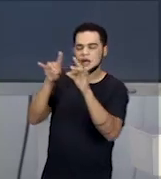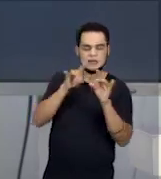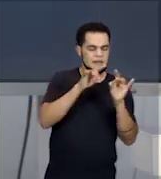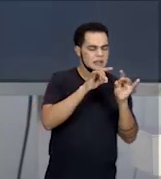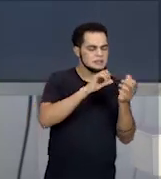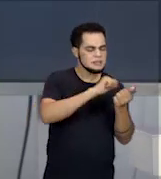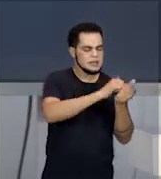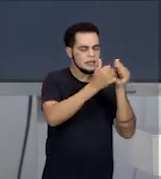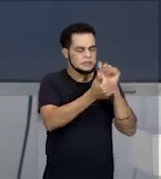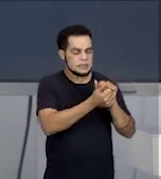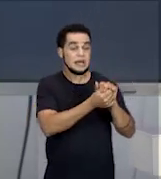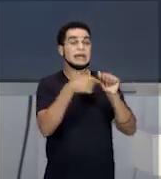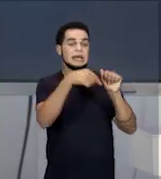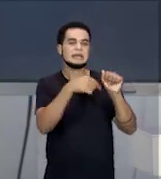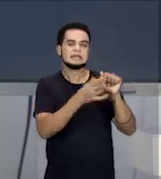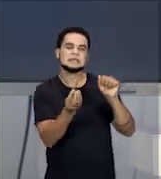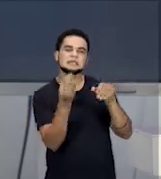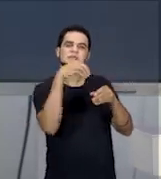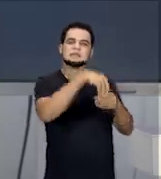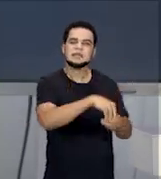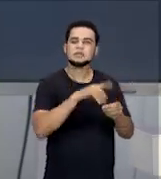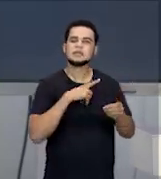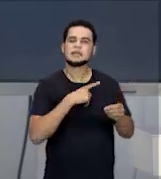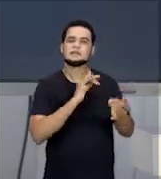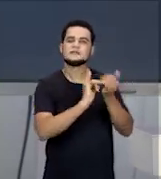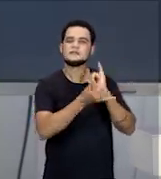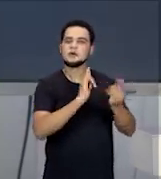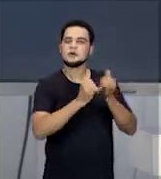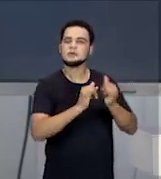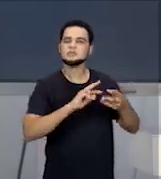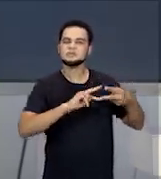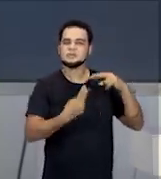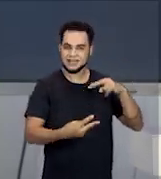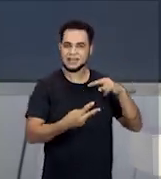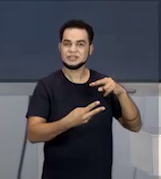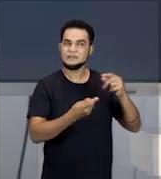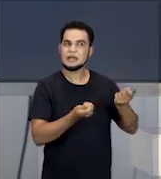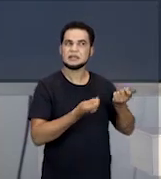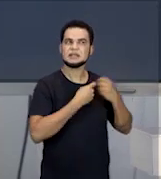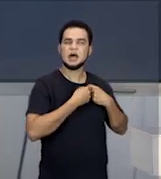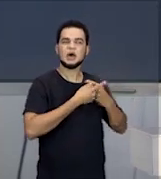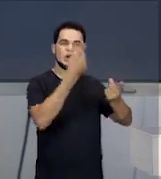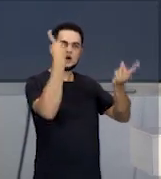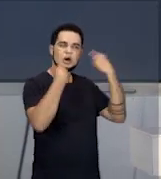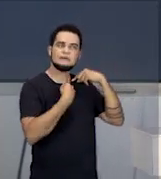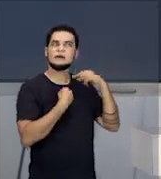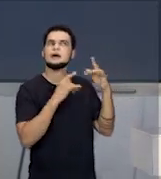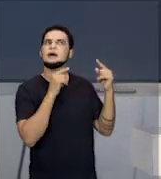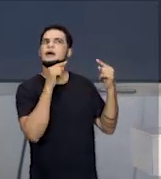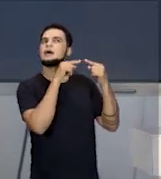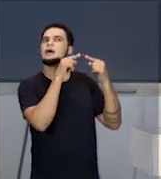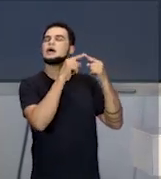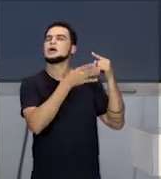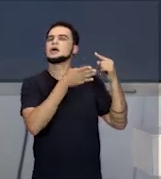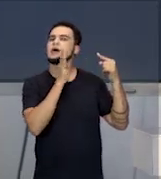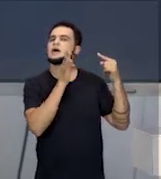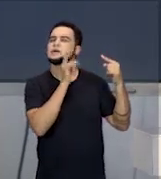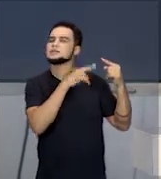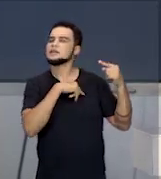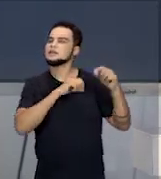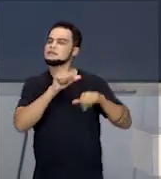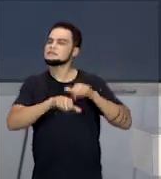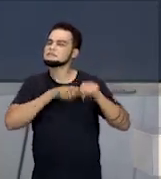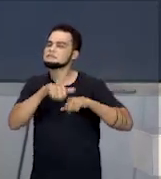informação genética responsável, pela nossa resposta imunológica, capaz da gente ter a nossa